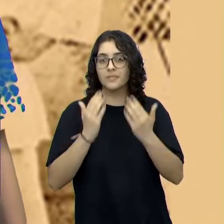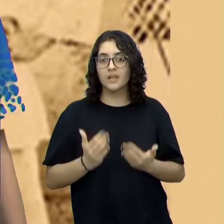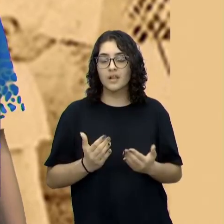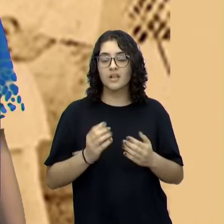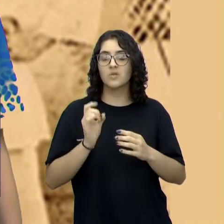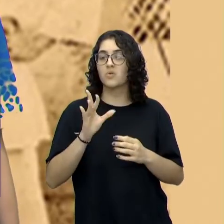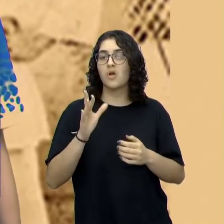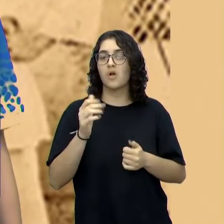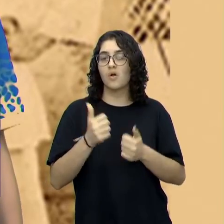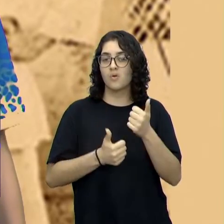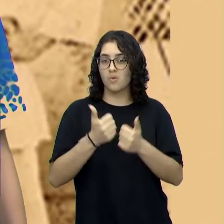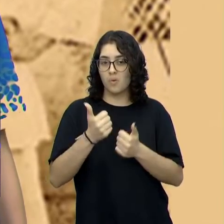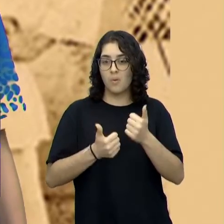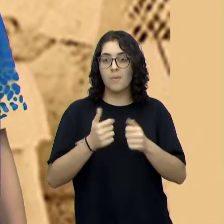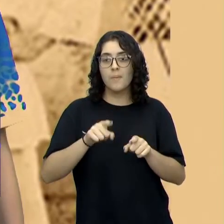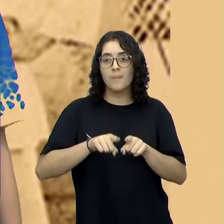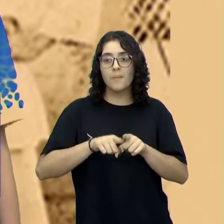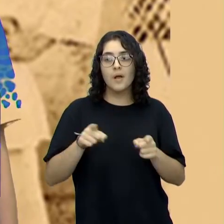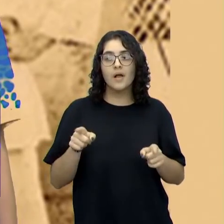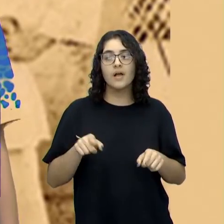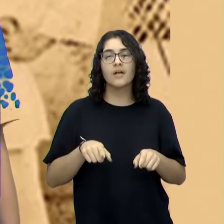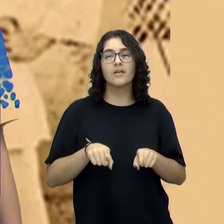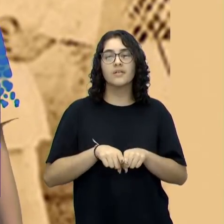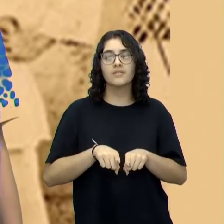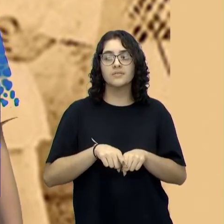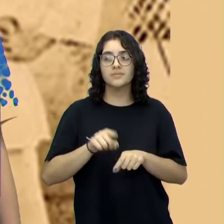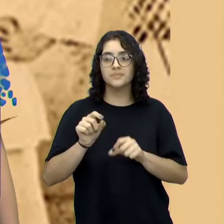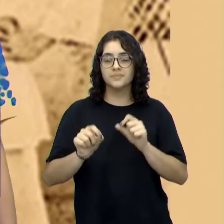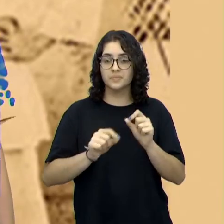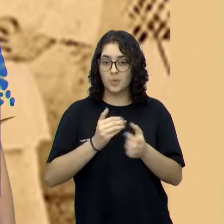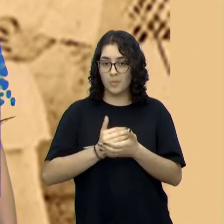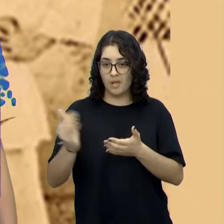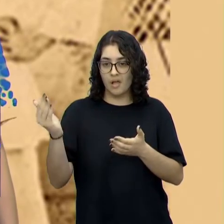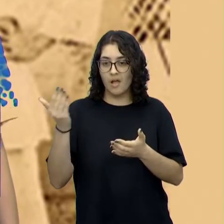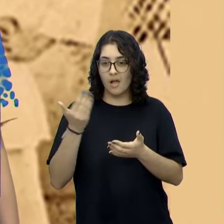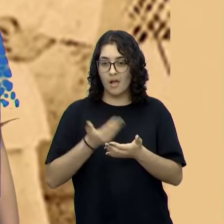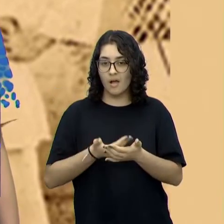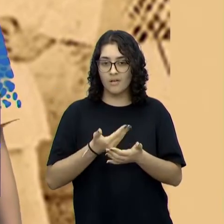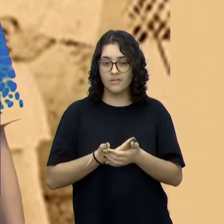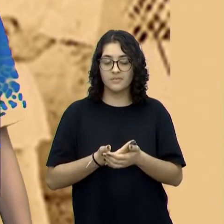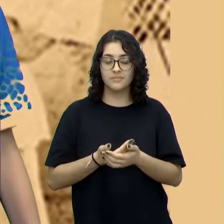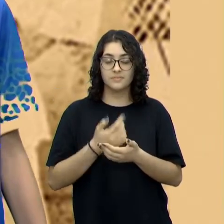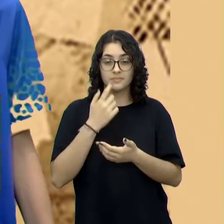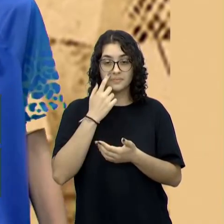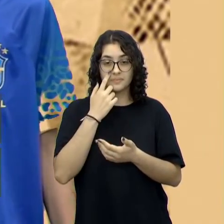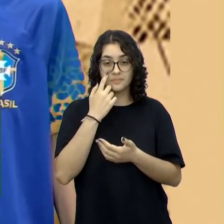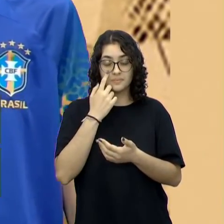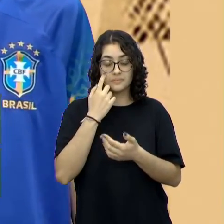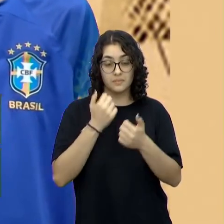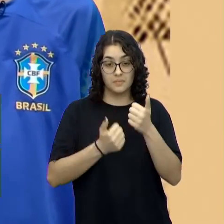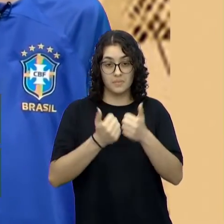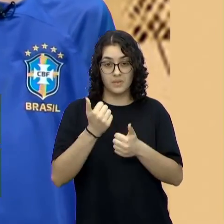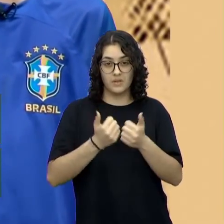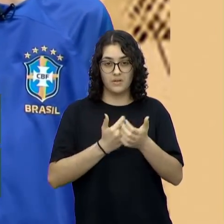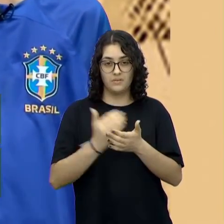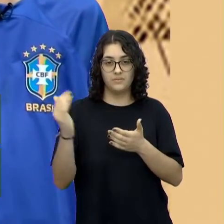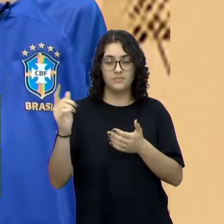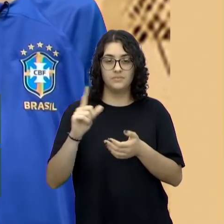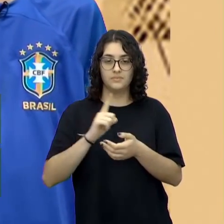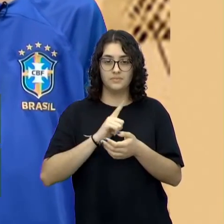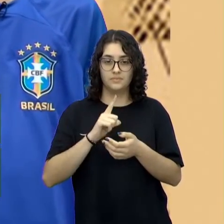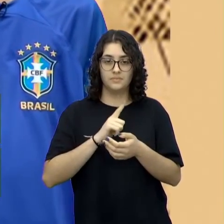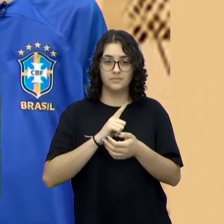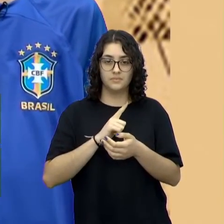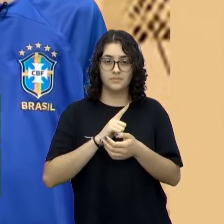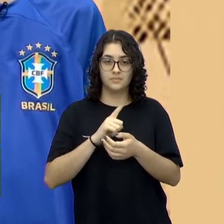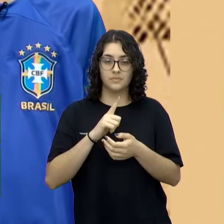dos jogos em si, mas assim, sempre que tem lá o comecinho da aula, desculpa, o comecinho do jogo, um pouco antes do jogo, às